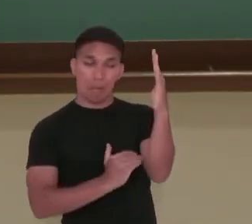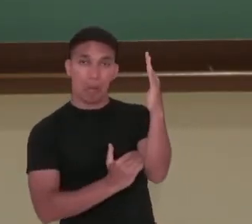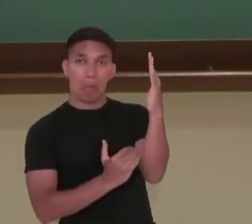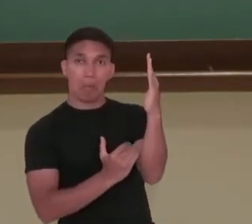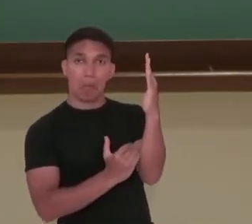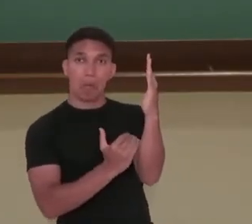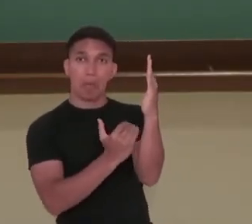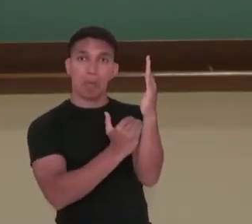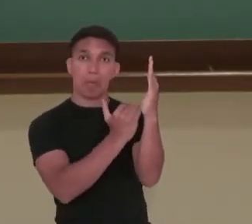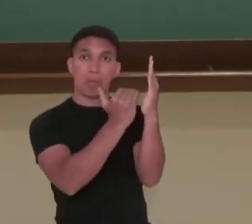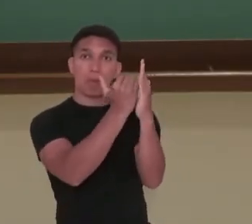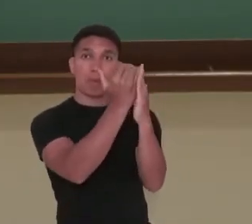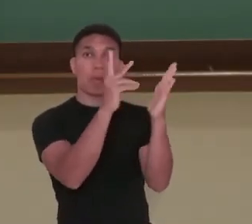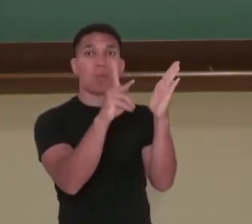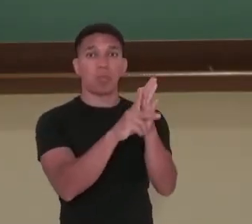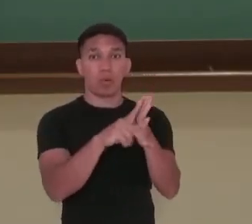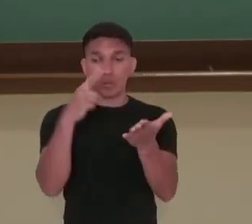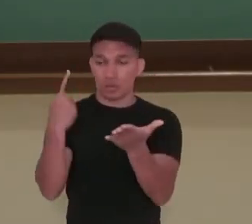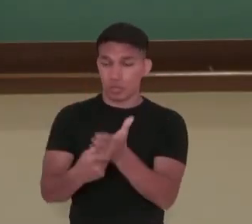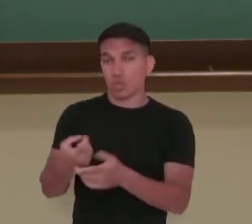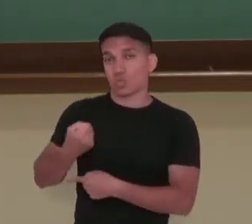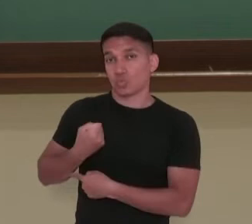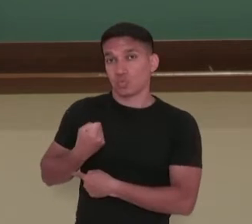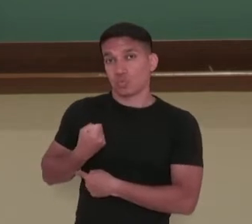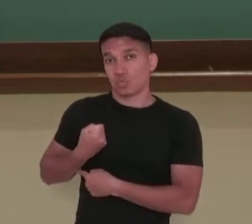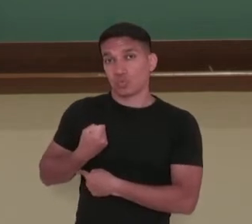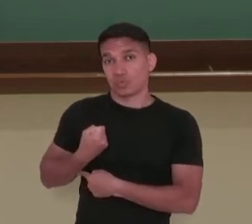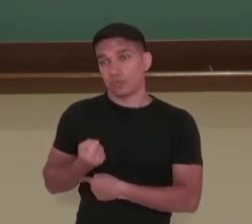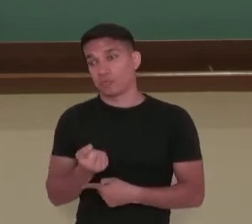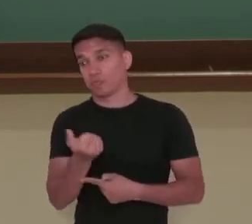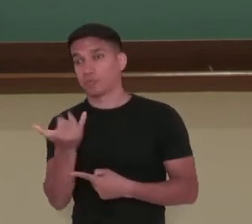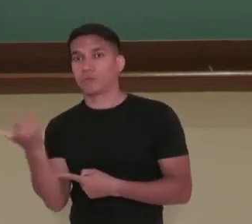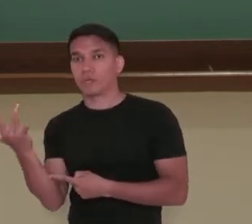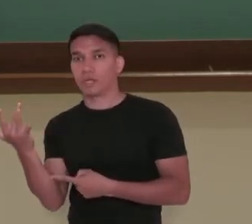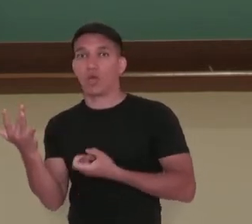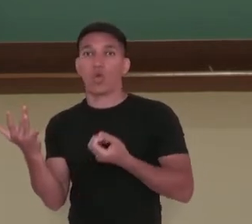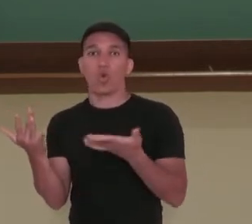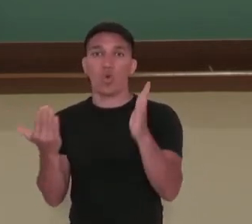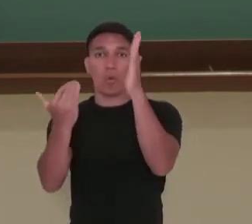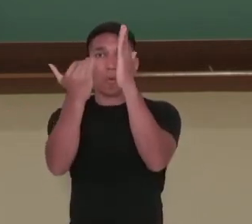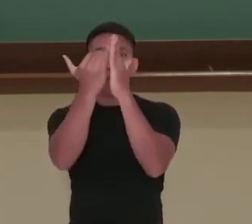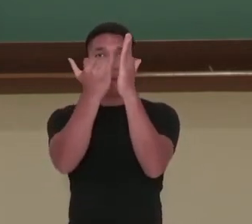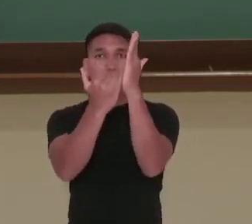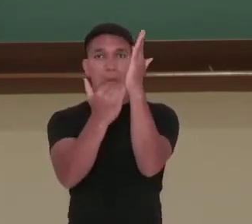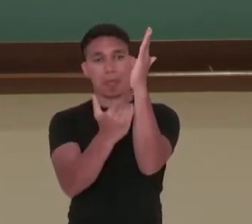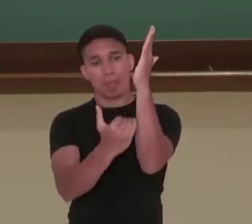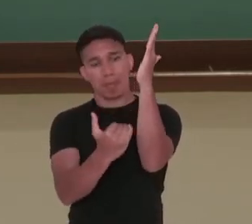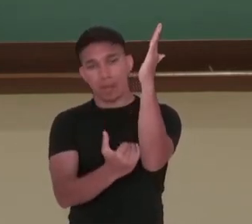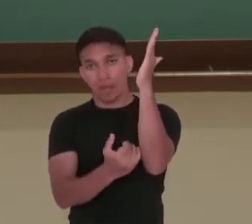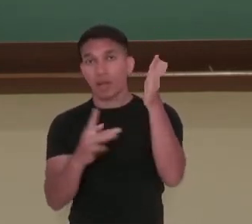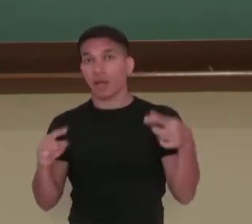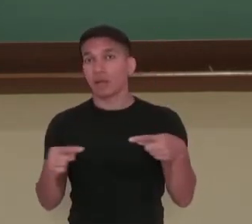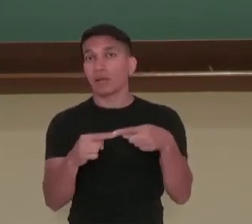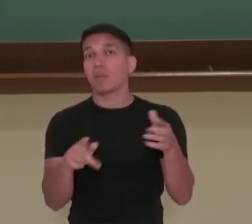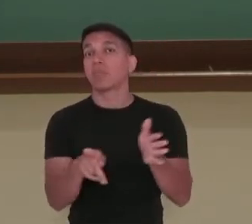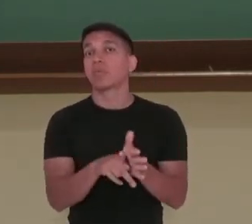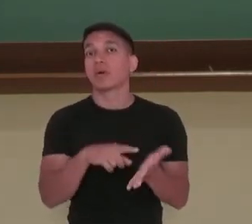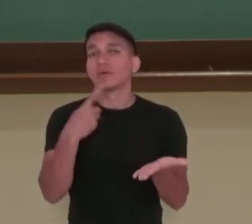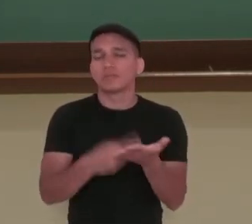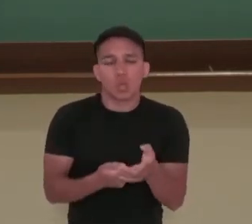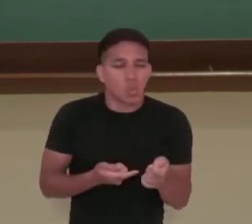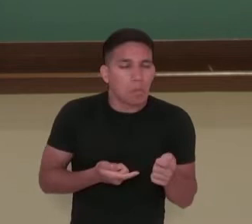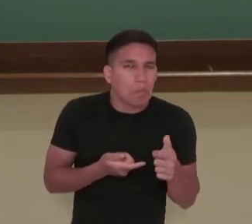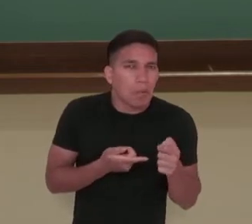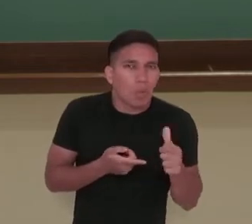estimado para números grandes. A ordem de grandeza inferior é uma estimativa para medidas